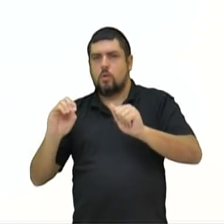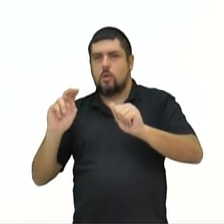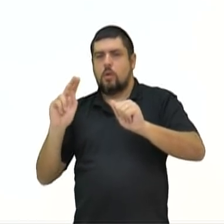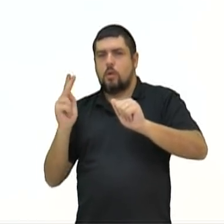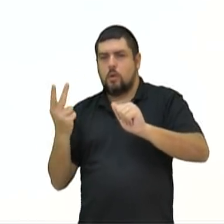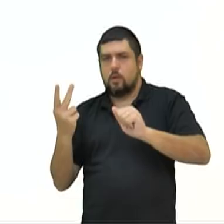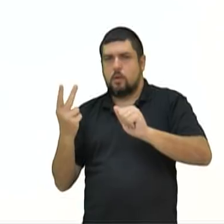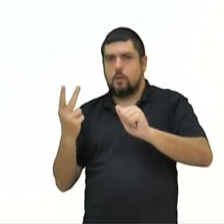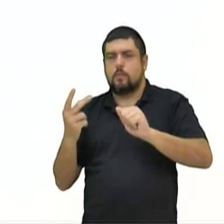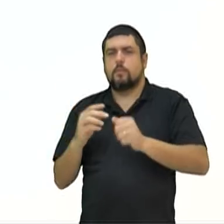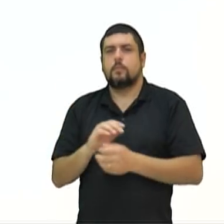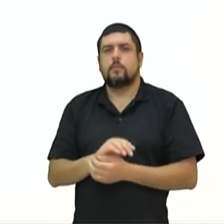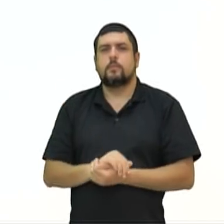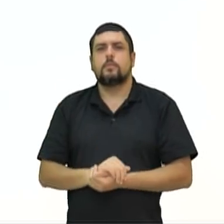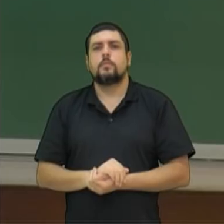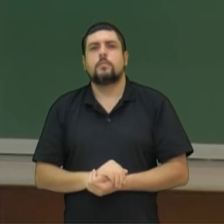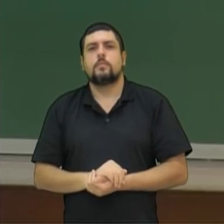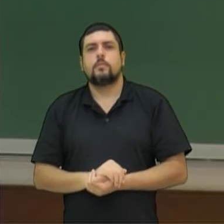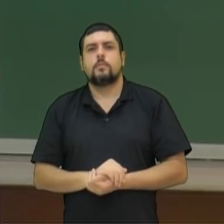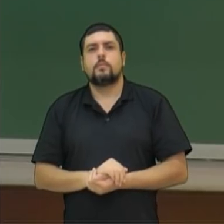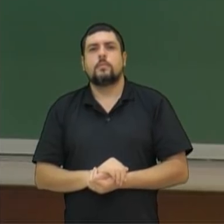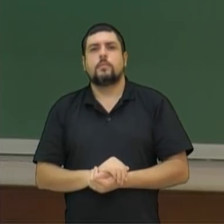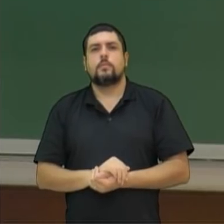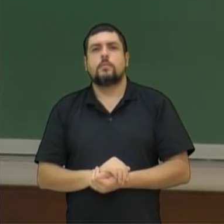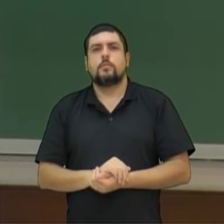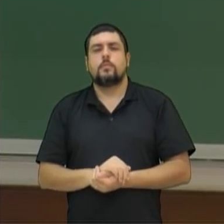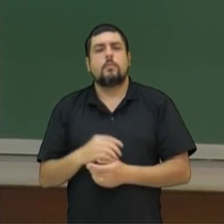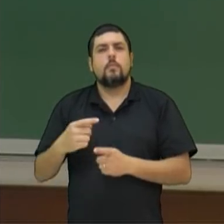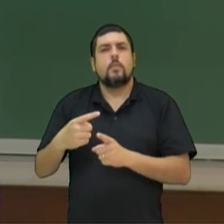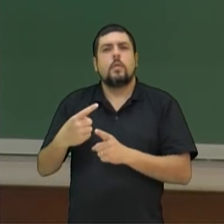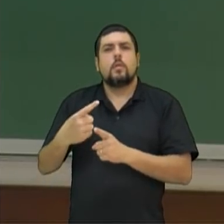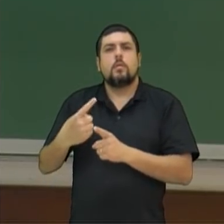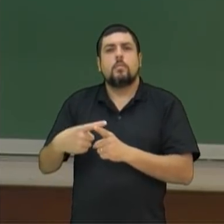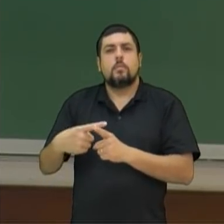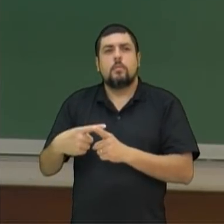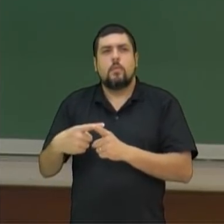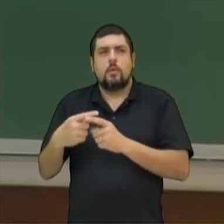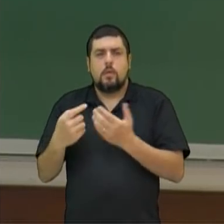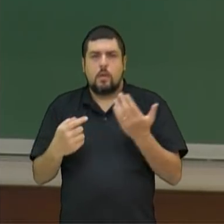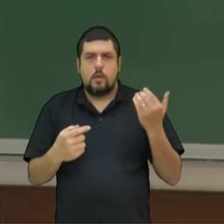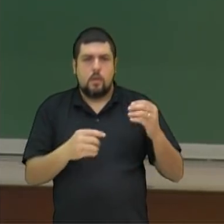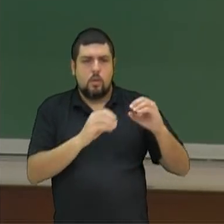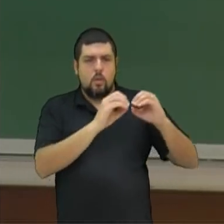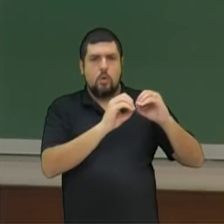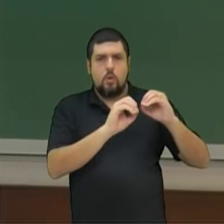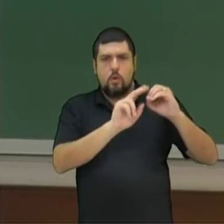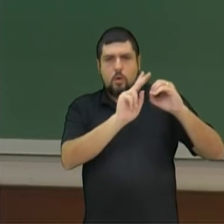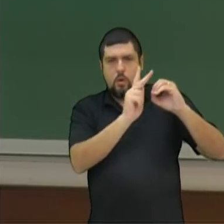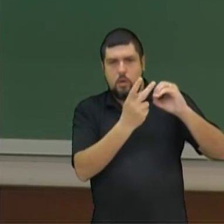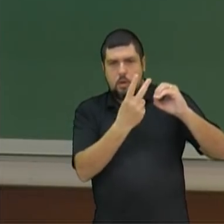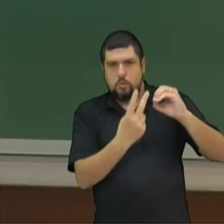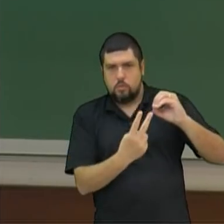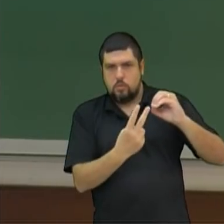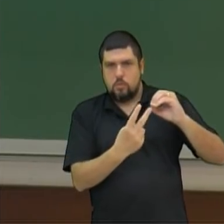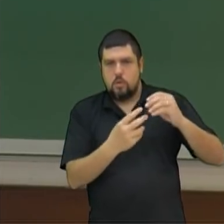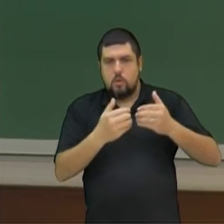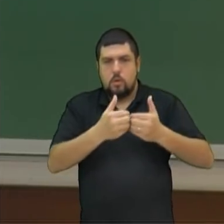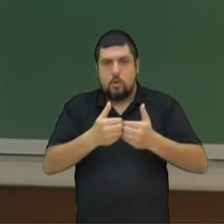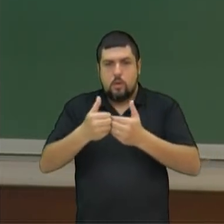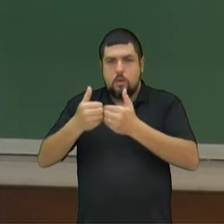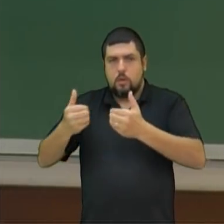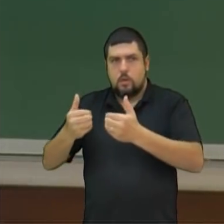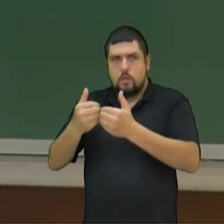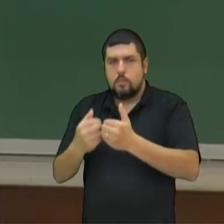ânions hidroxila. Maravilha? Por quê? Tinha 2 hidroxilas aqui, ó, não é? Então, quando ioniza,